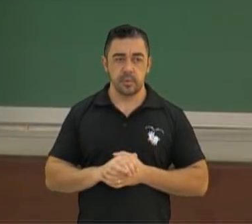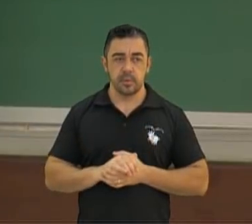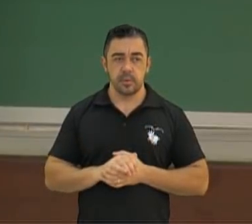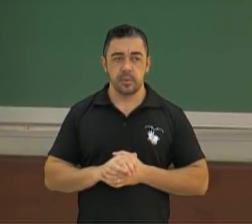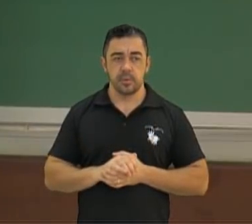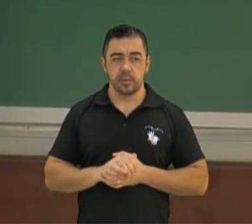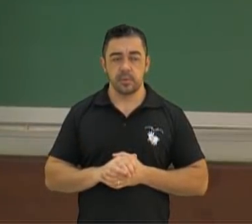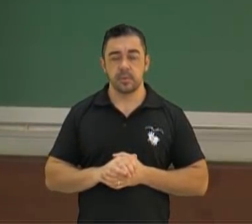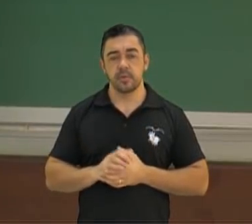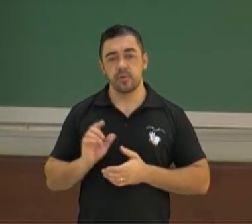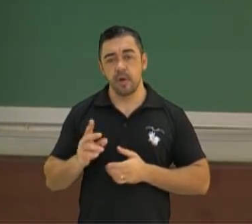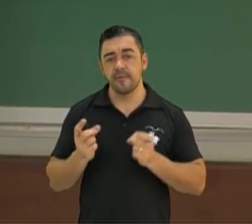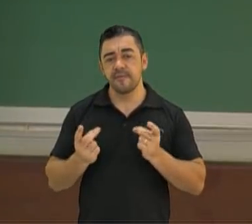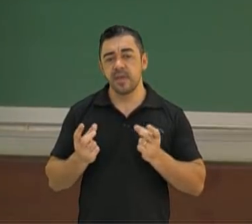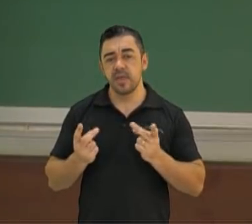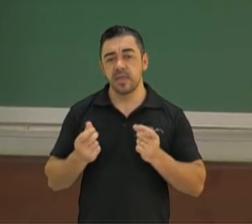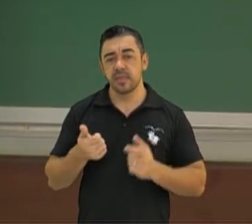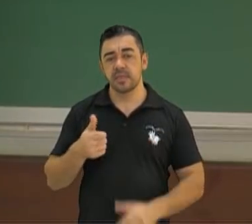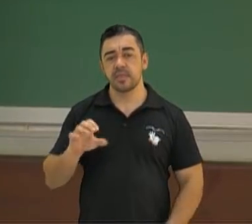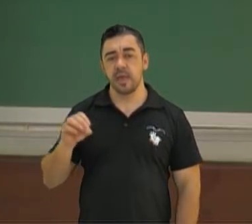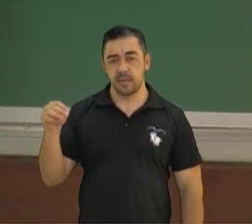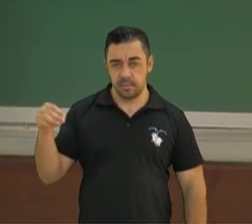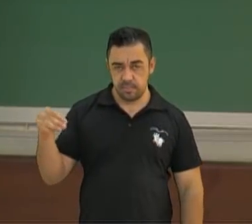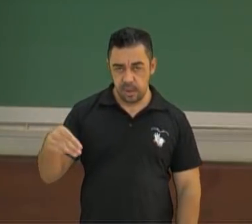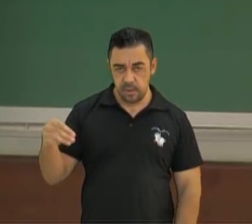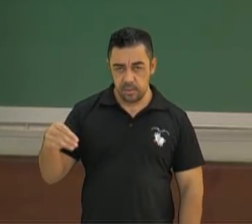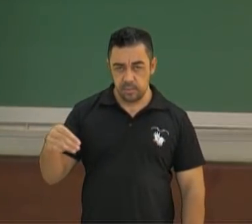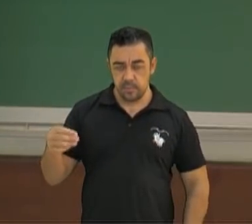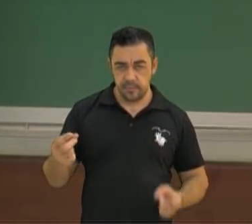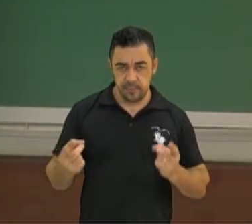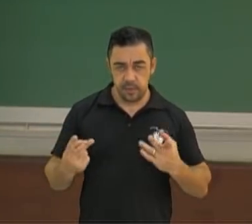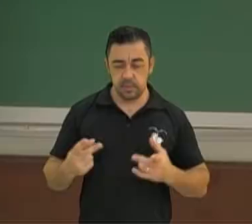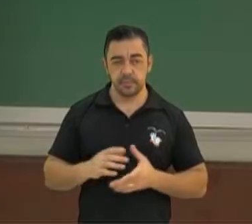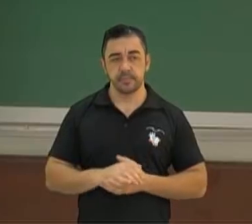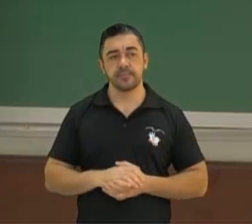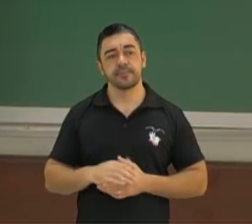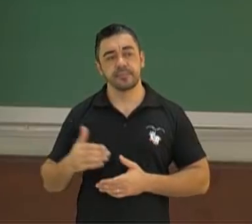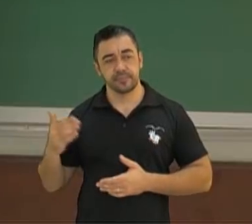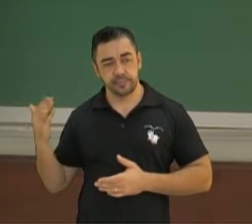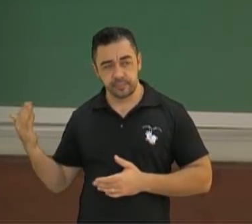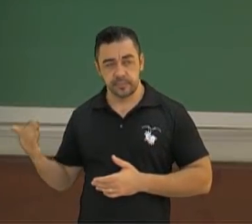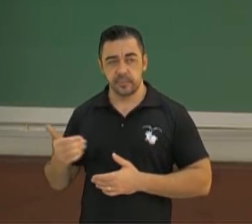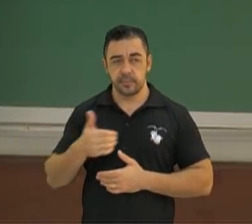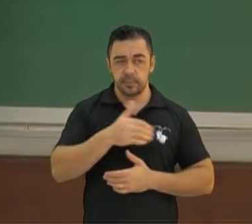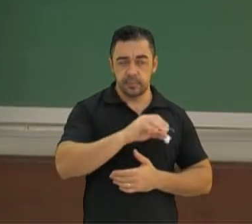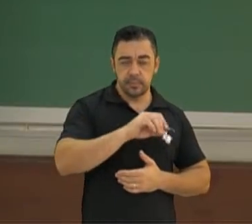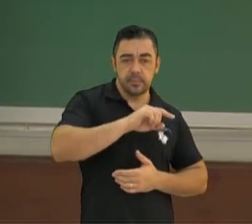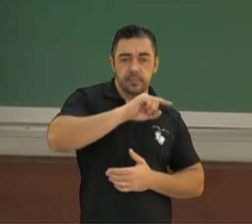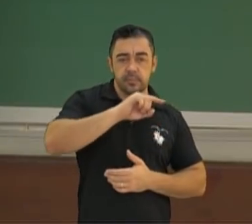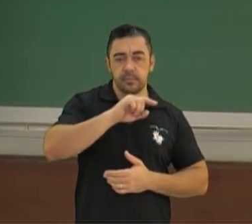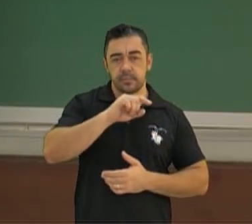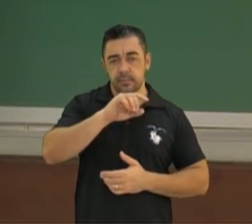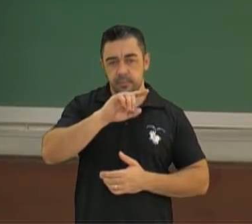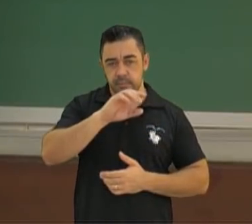só vendem rolos de 10 metros de fio. Então, eu vou fazer 10 menos